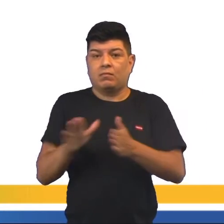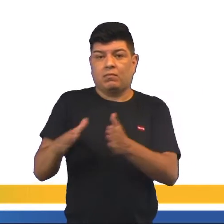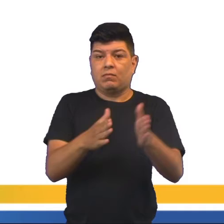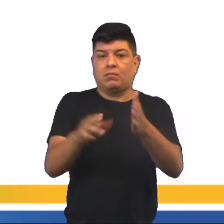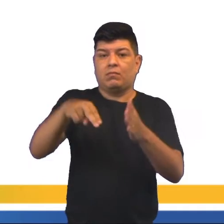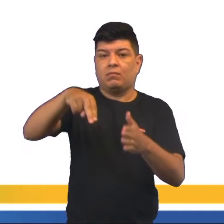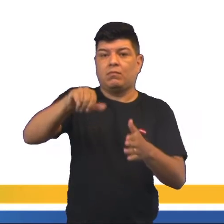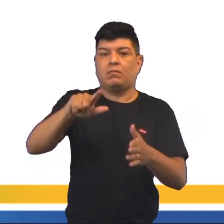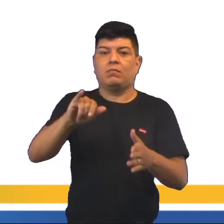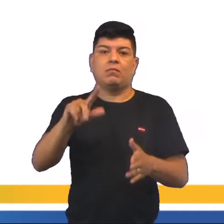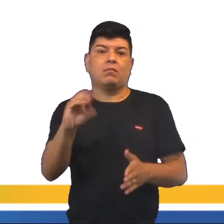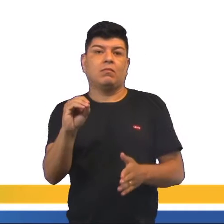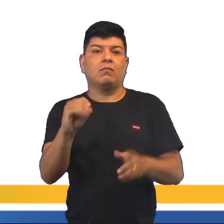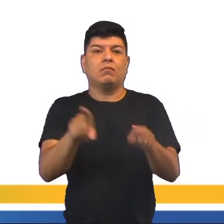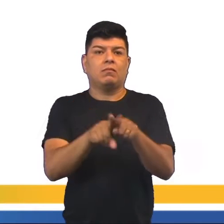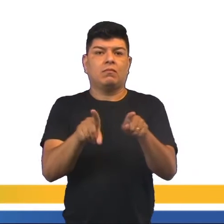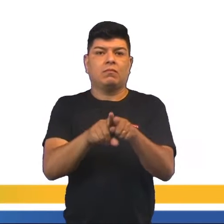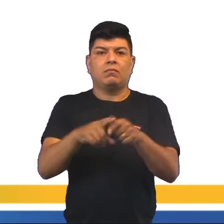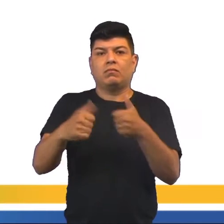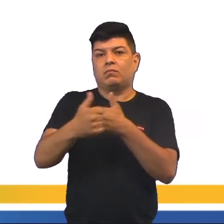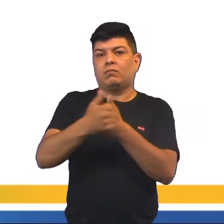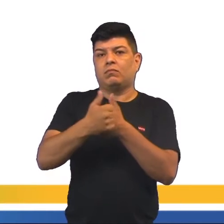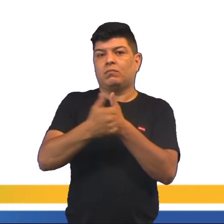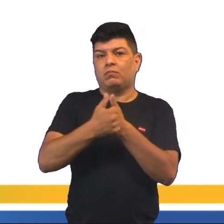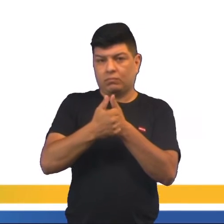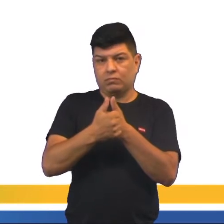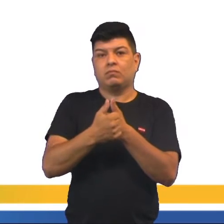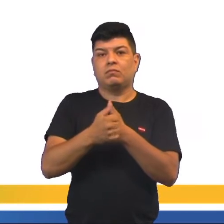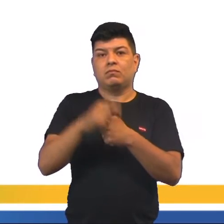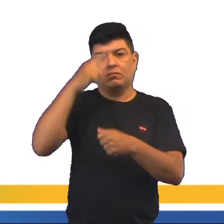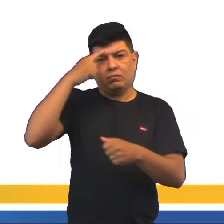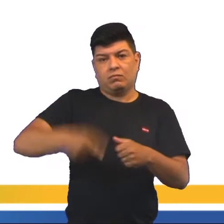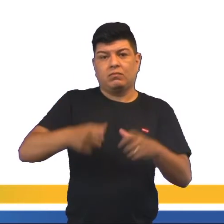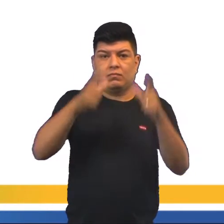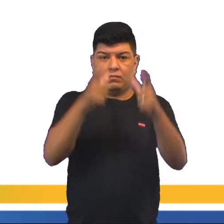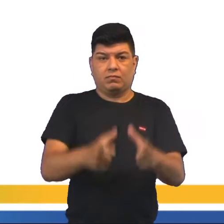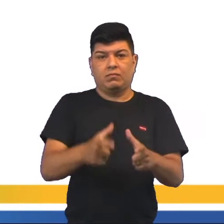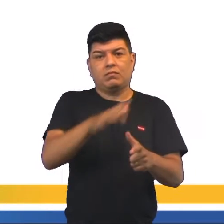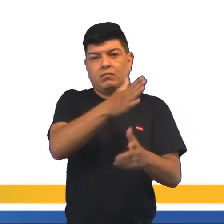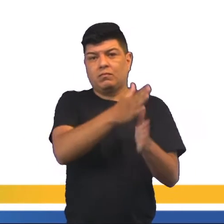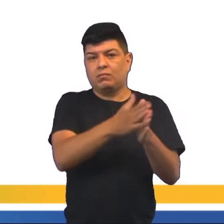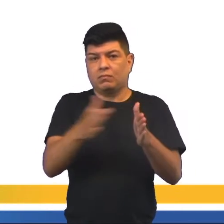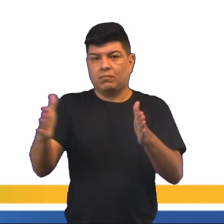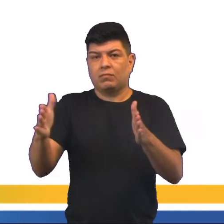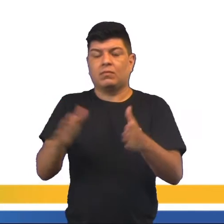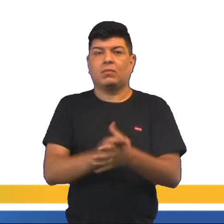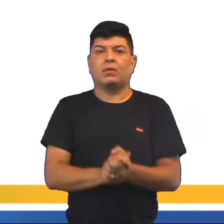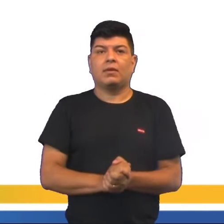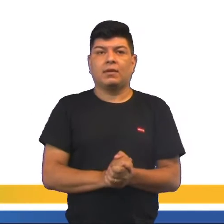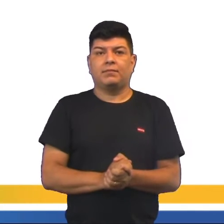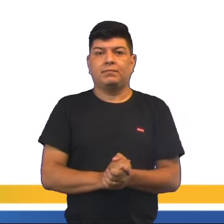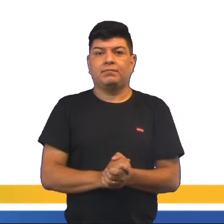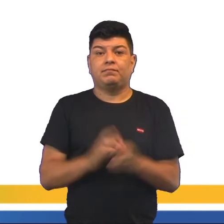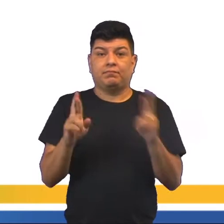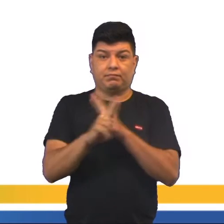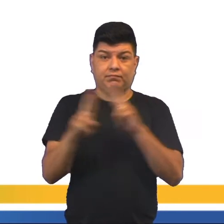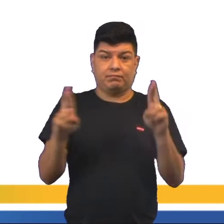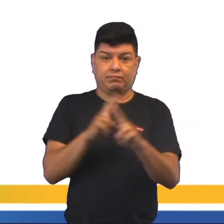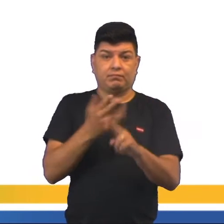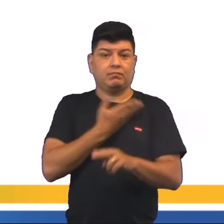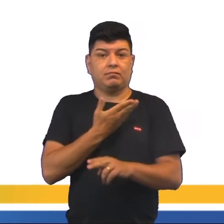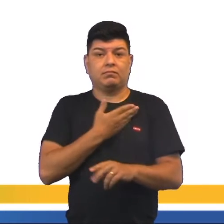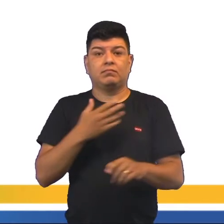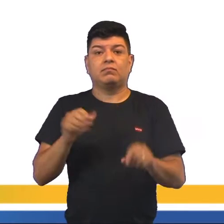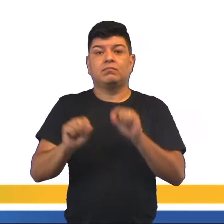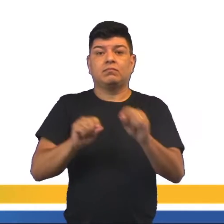hebreus mantiveram fortes contatos com os hicsos, né, que dominavam a região naquele período. A relação amistosa